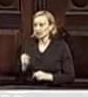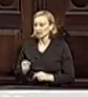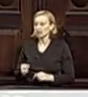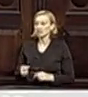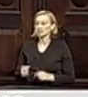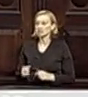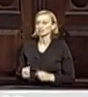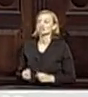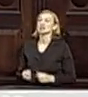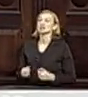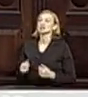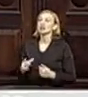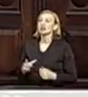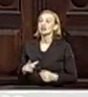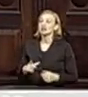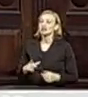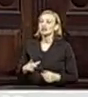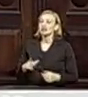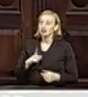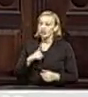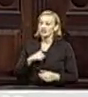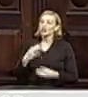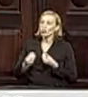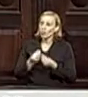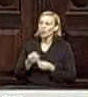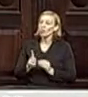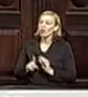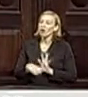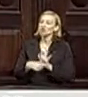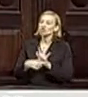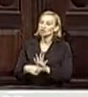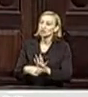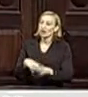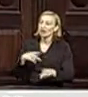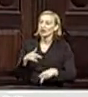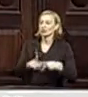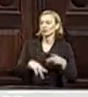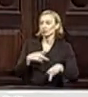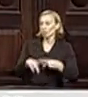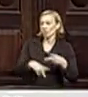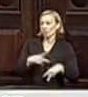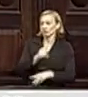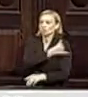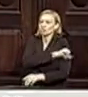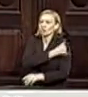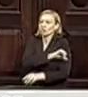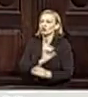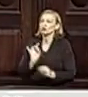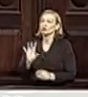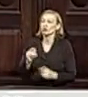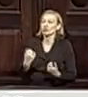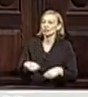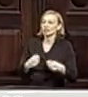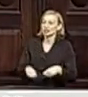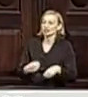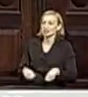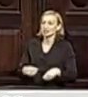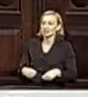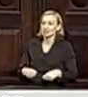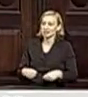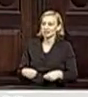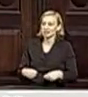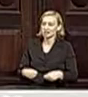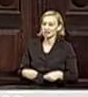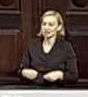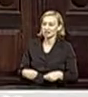senhor presidente, eu vou solicitar na Comissão de Saúde que a gente faça uma audiência pública para mais uma vez